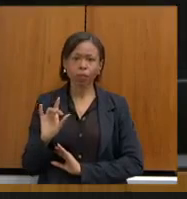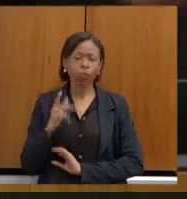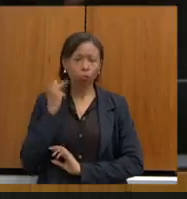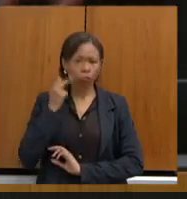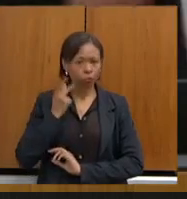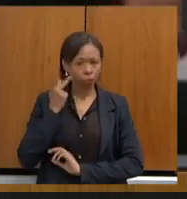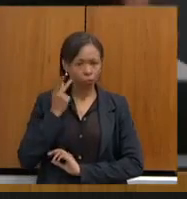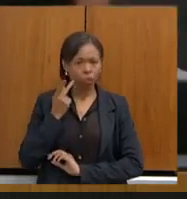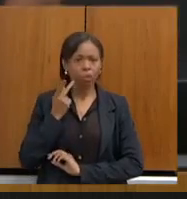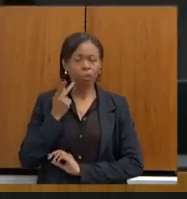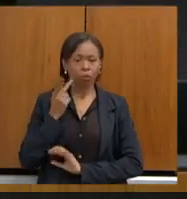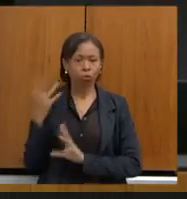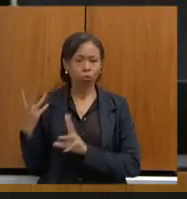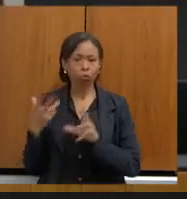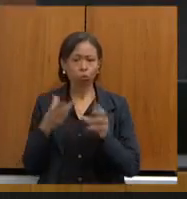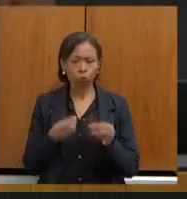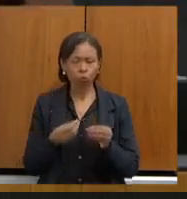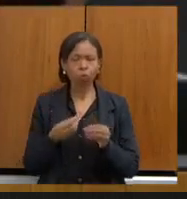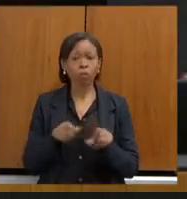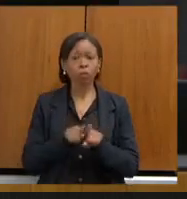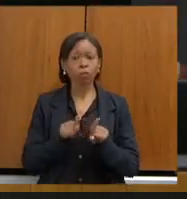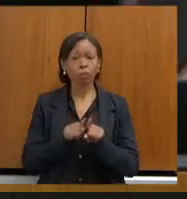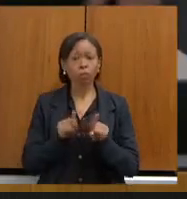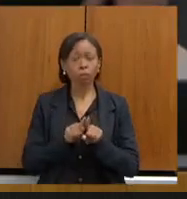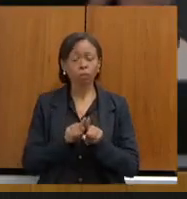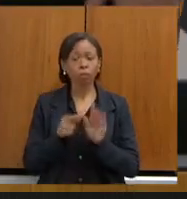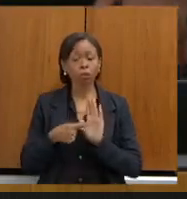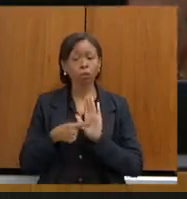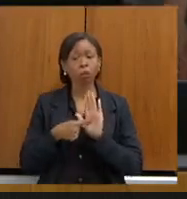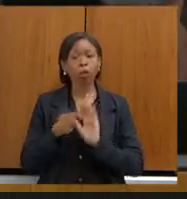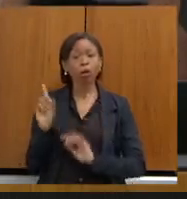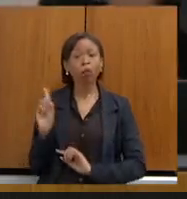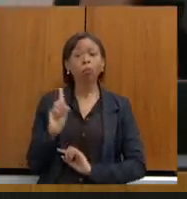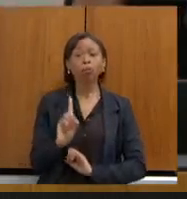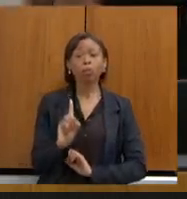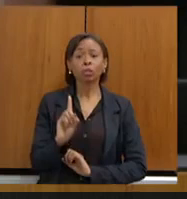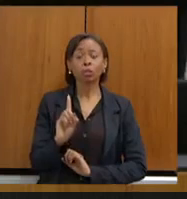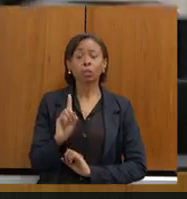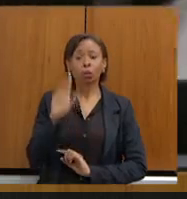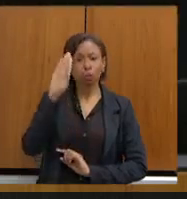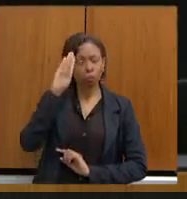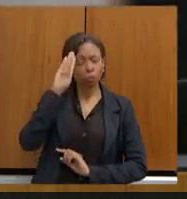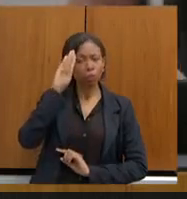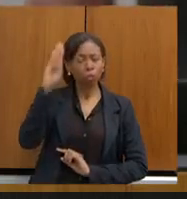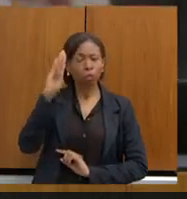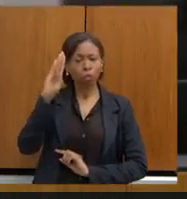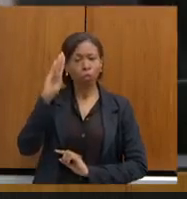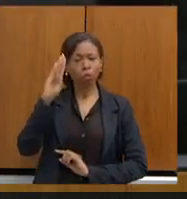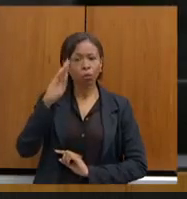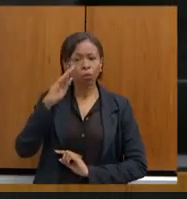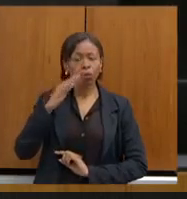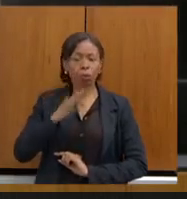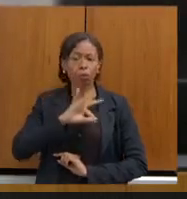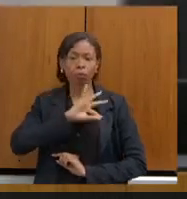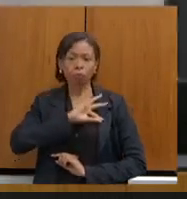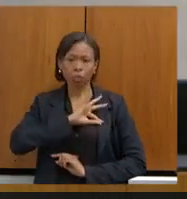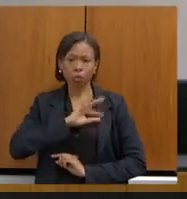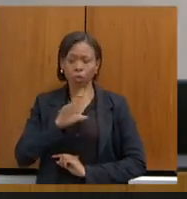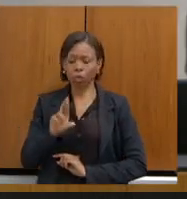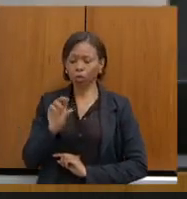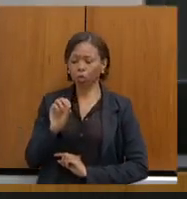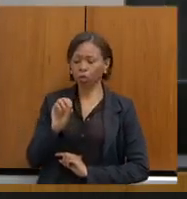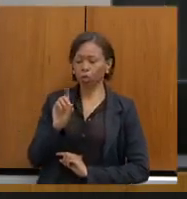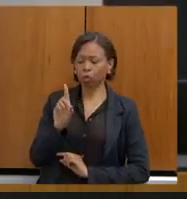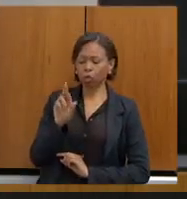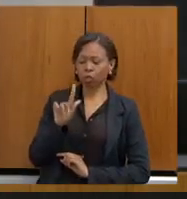parlamentares e da parlamentar registramos a presença do Coronel PM Rodrigo Souza Rodrigues Comandante Geral